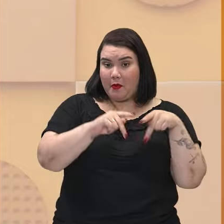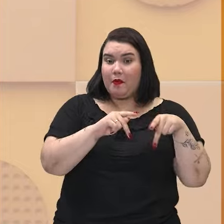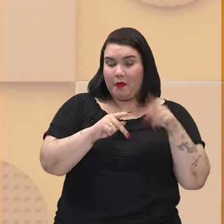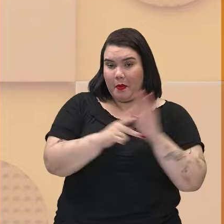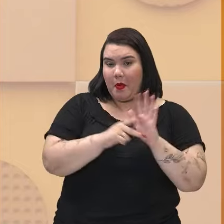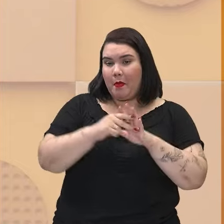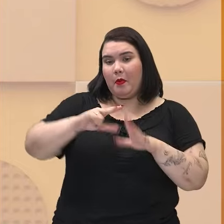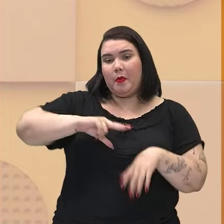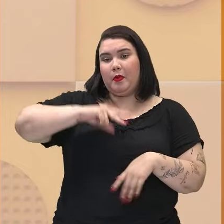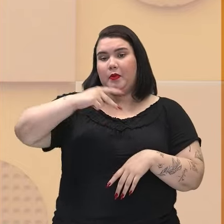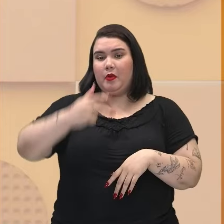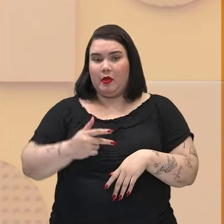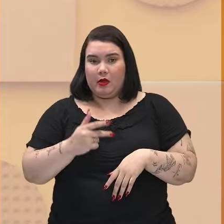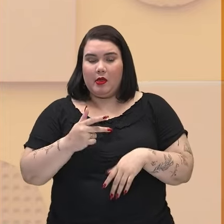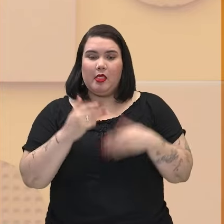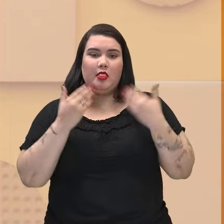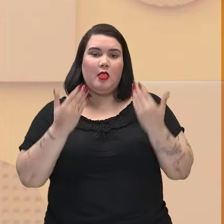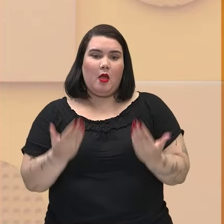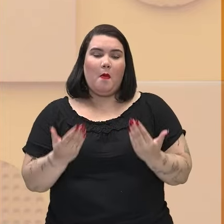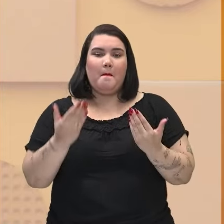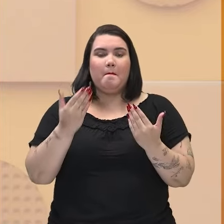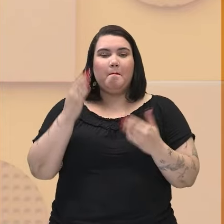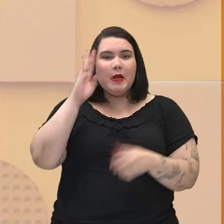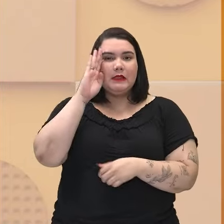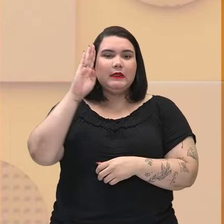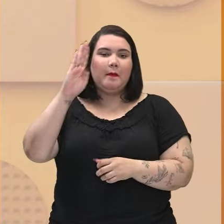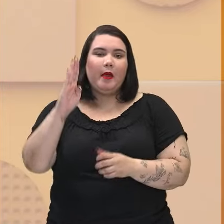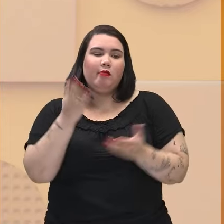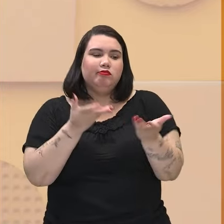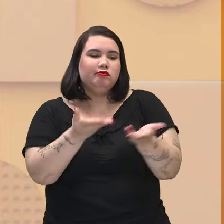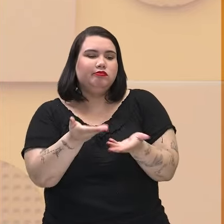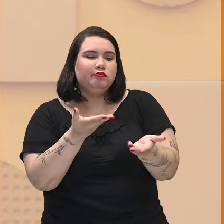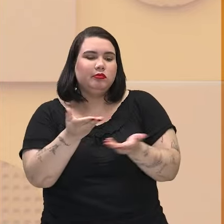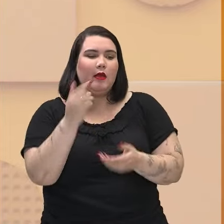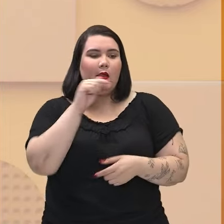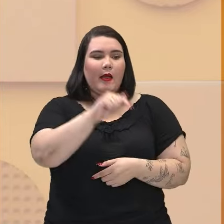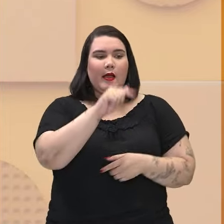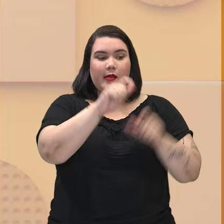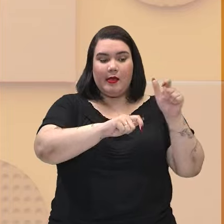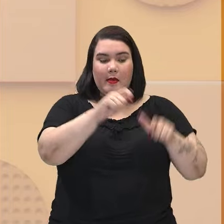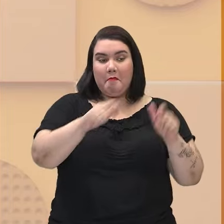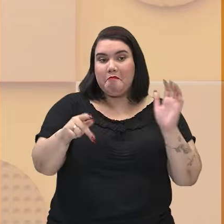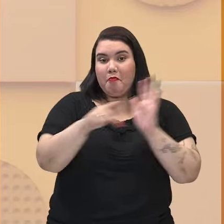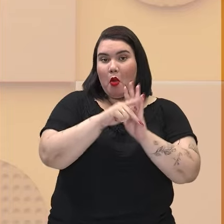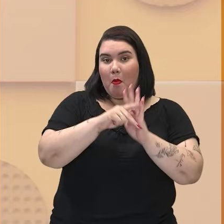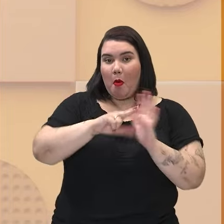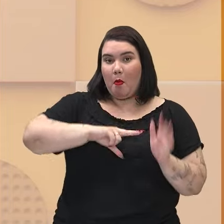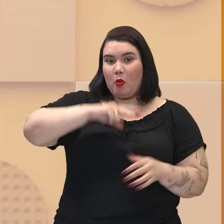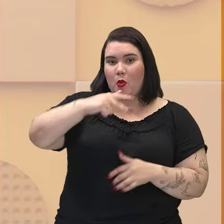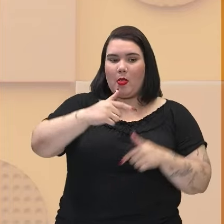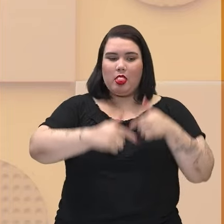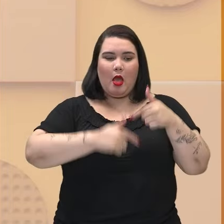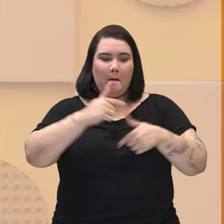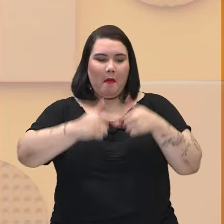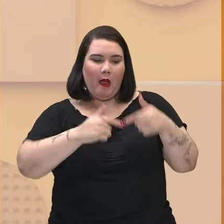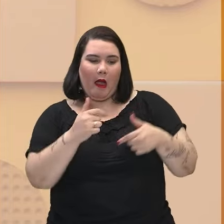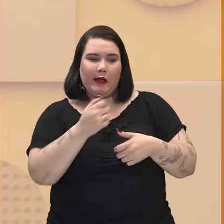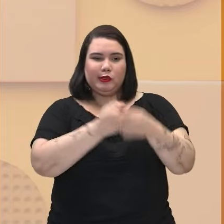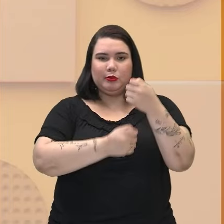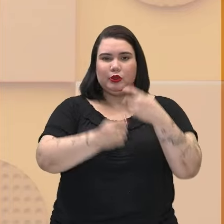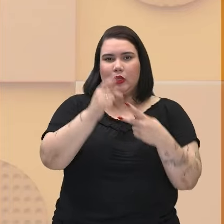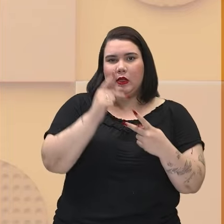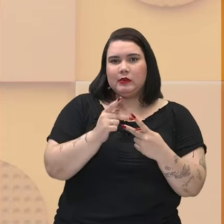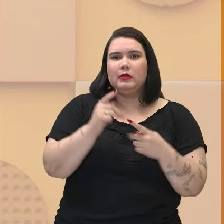dar preferência para que portugueses exercessem os cargos administrativos e também de comandos militares dentro